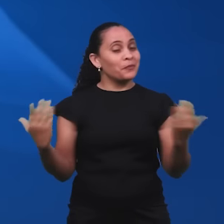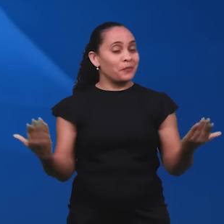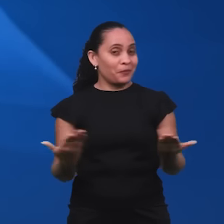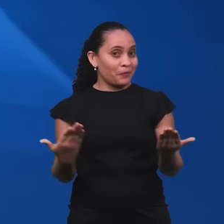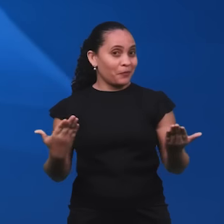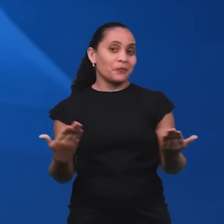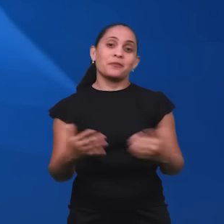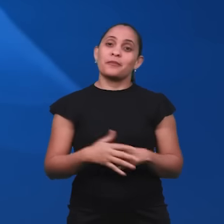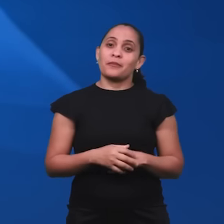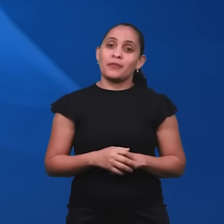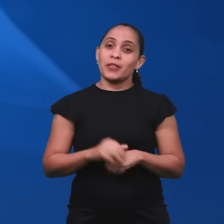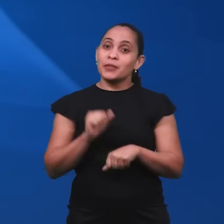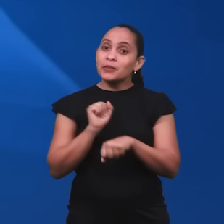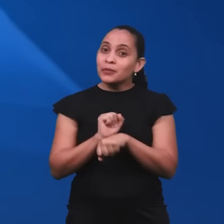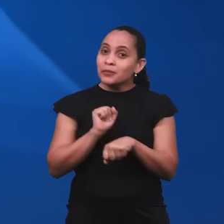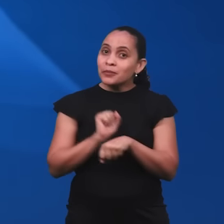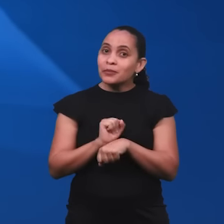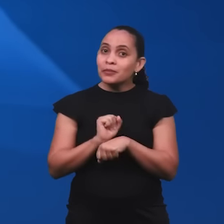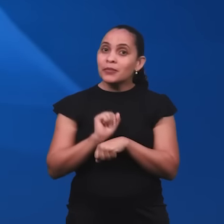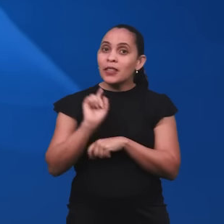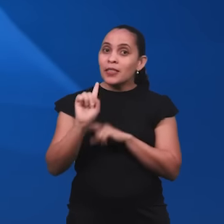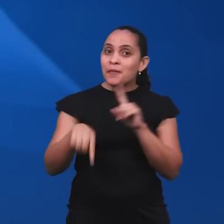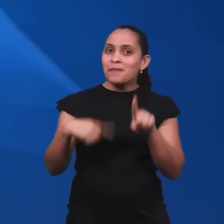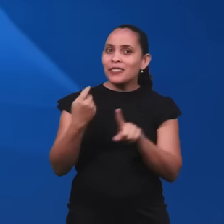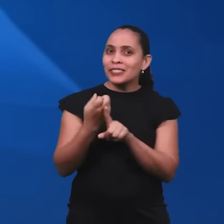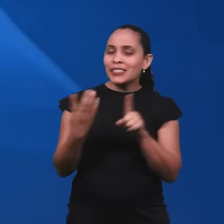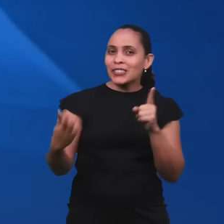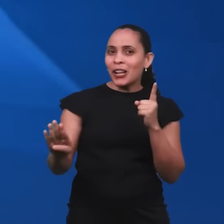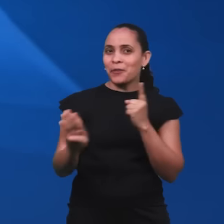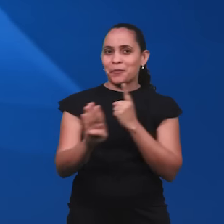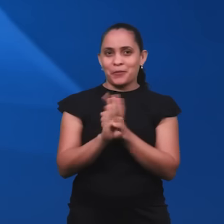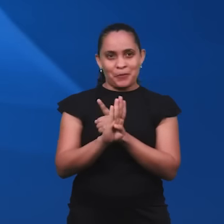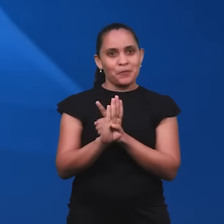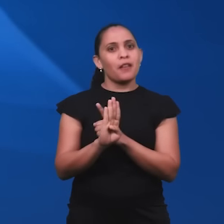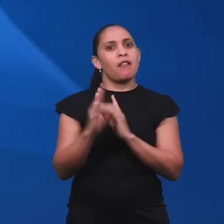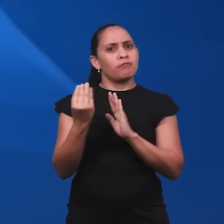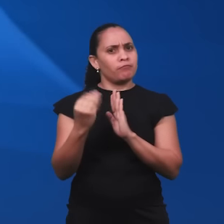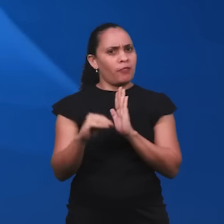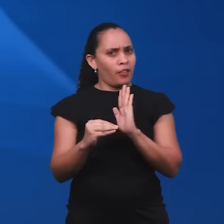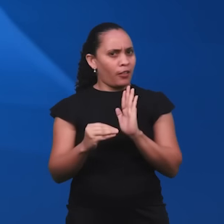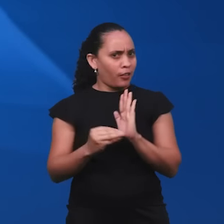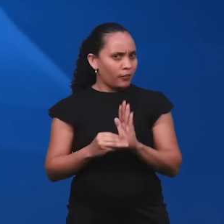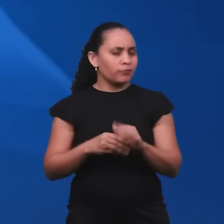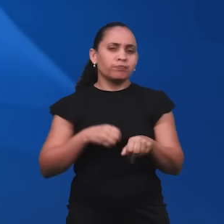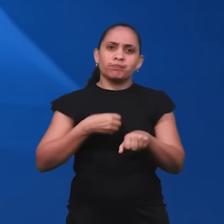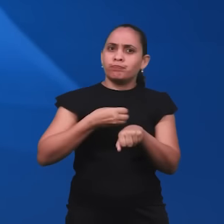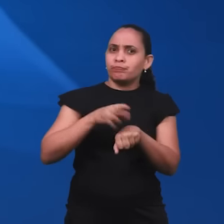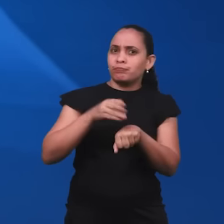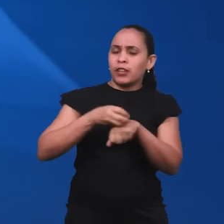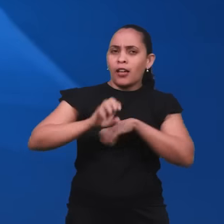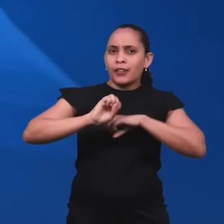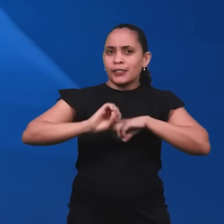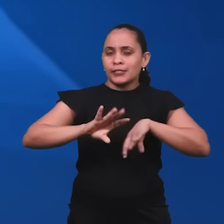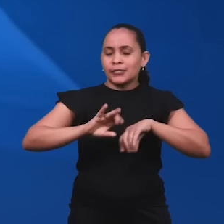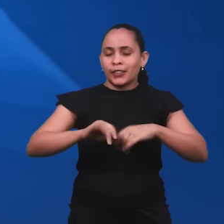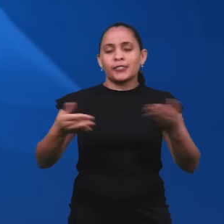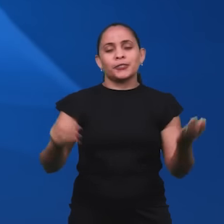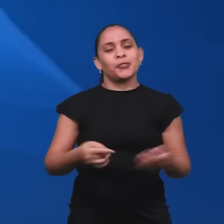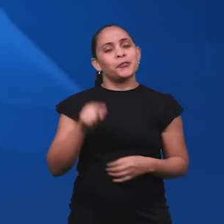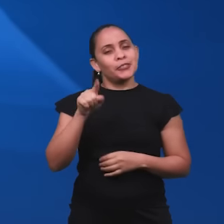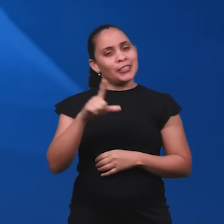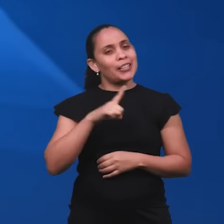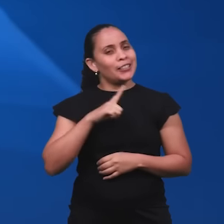daqui a pouco na Escola Bíblica Dominical, onde o conteúdo doutrinário vai ser transmitido, e ali então você vai ter uma ideia